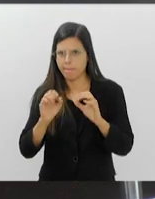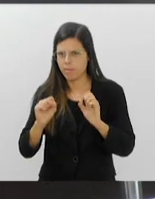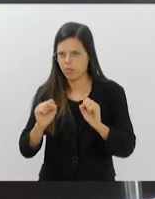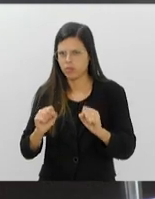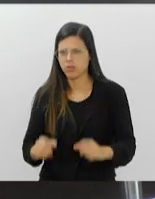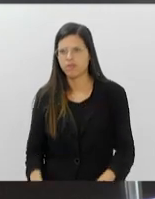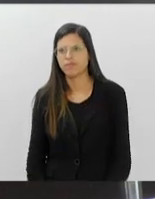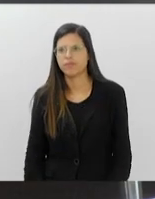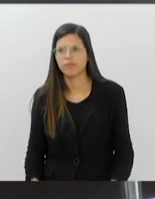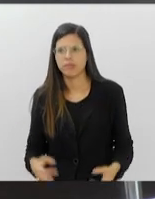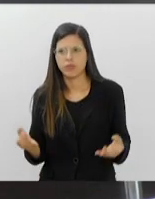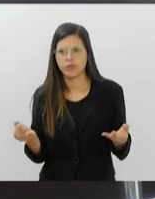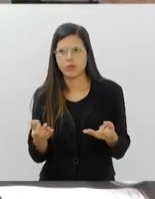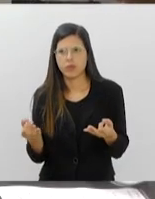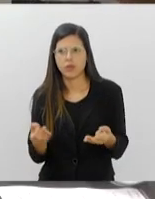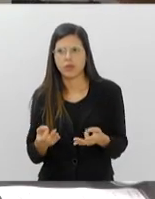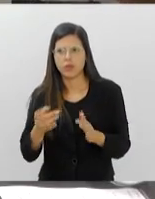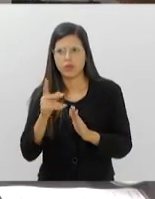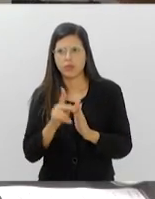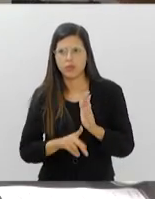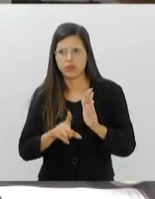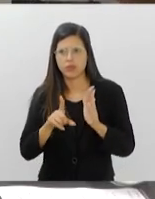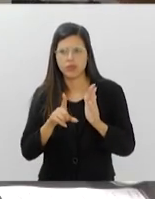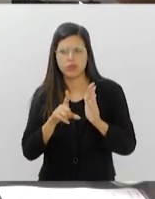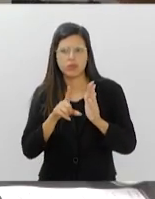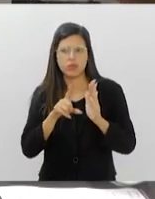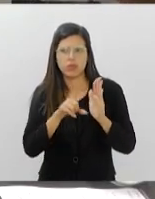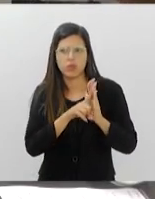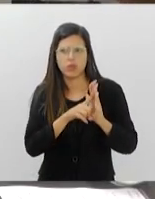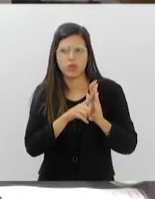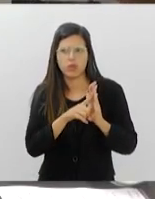presidente? Perfeito. Então, o projeto com vista é o deputado Luiz Paulo.